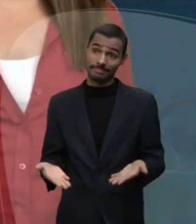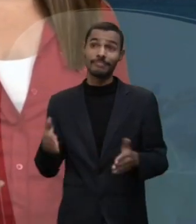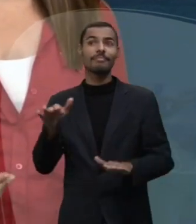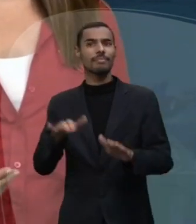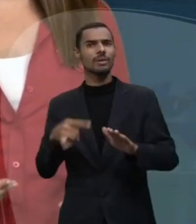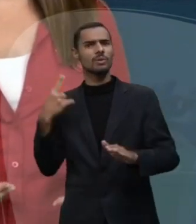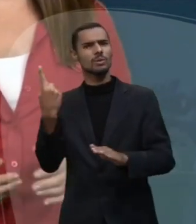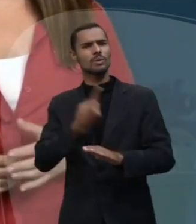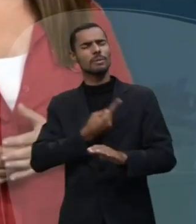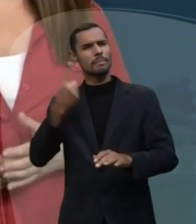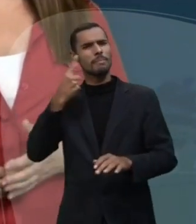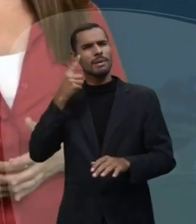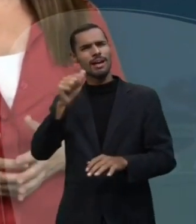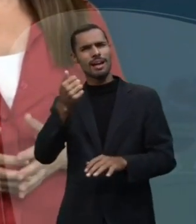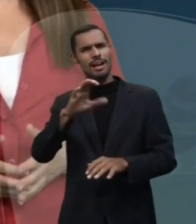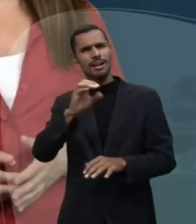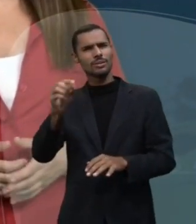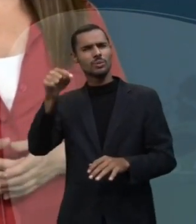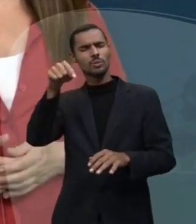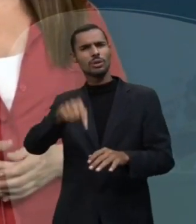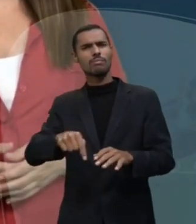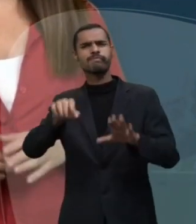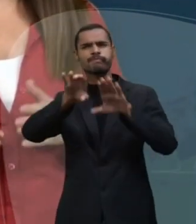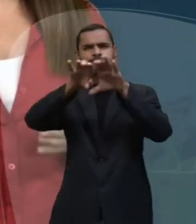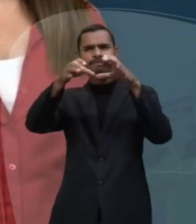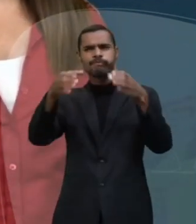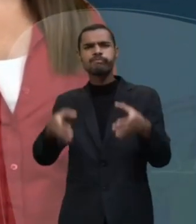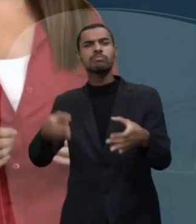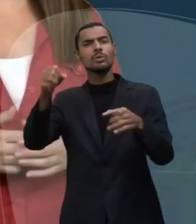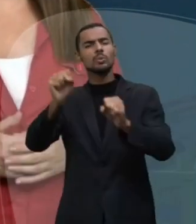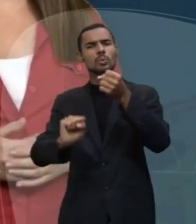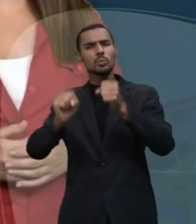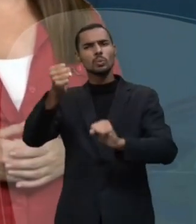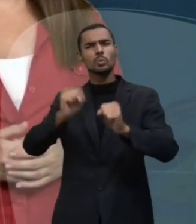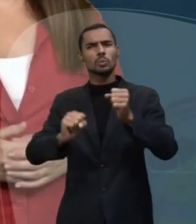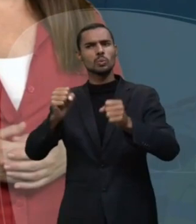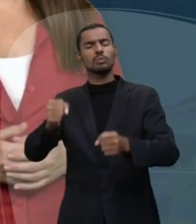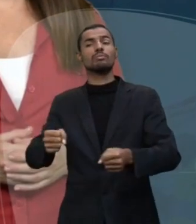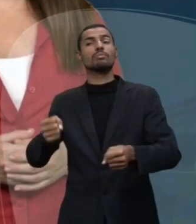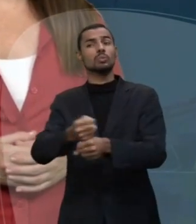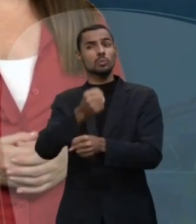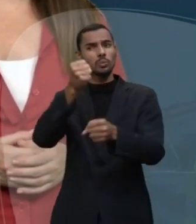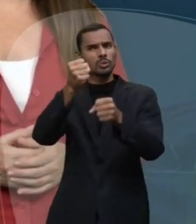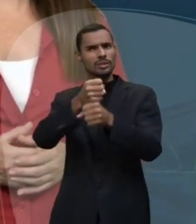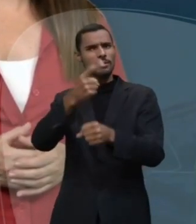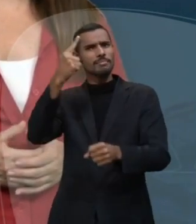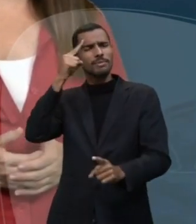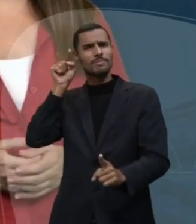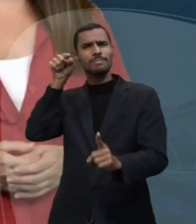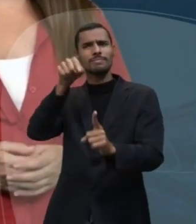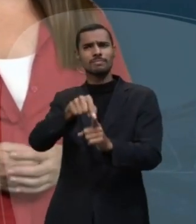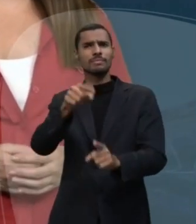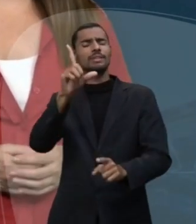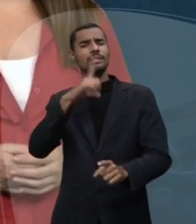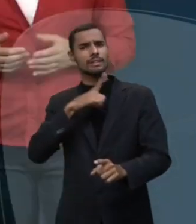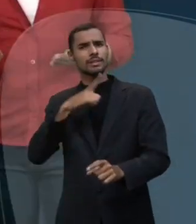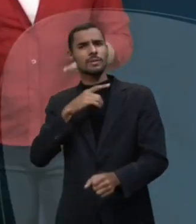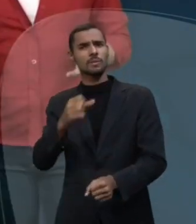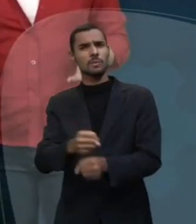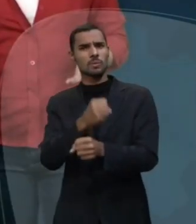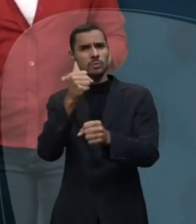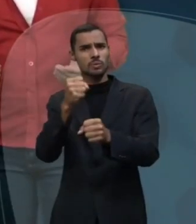Normalmente, nós empregamos o aço em estruturas de galpões industriais e grandes edificações, com o objetivo de industrializar a